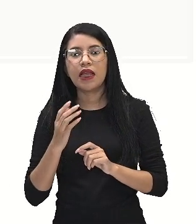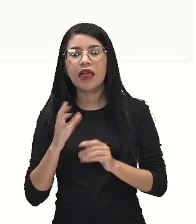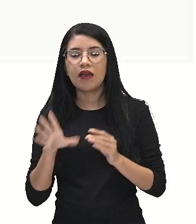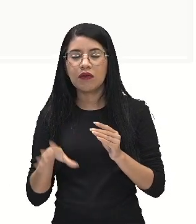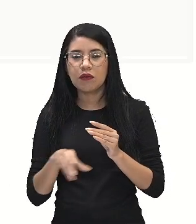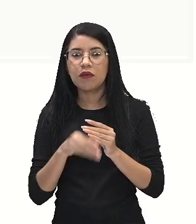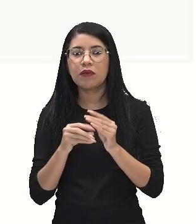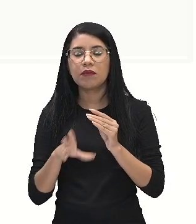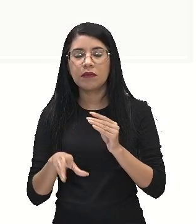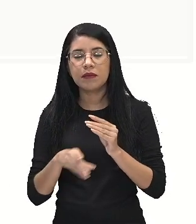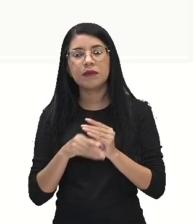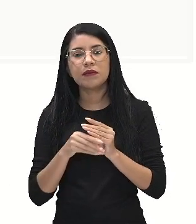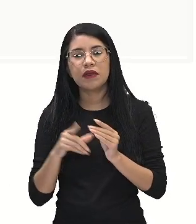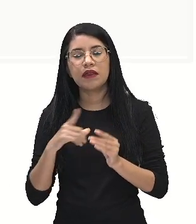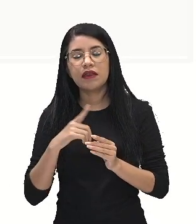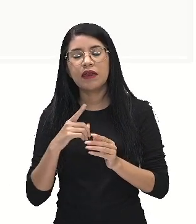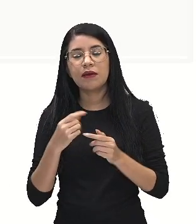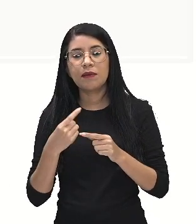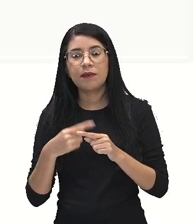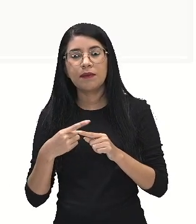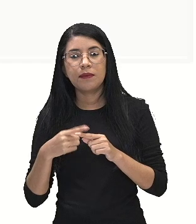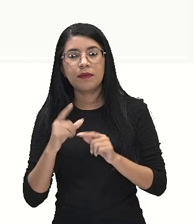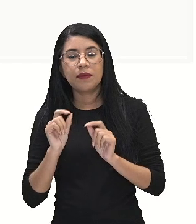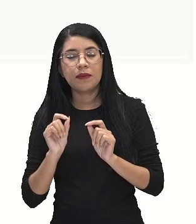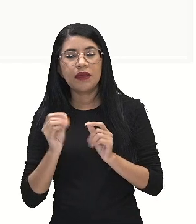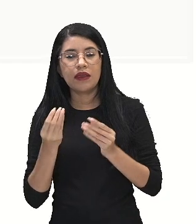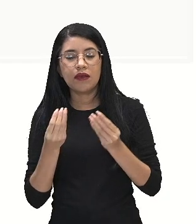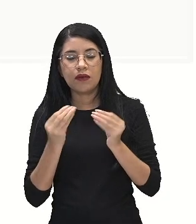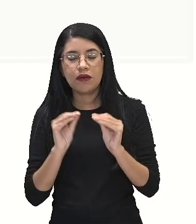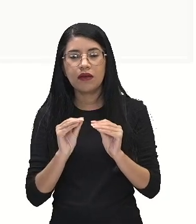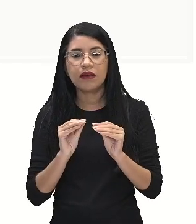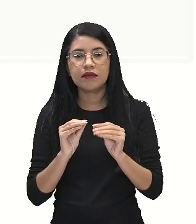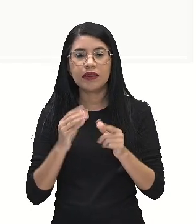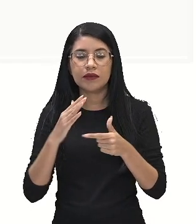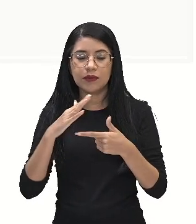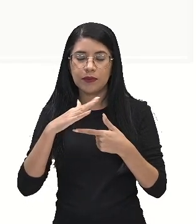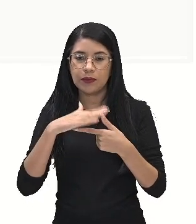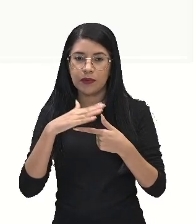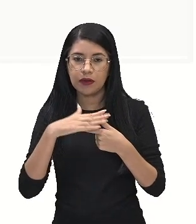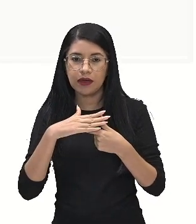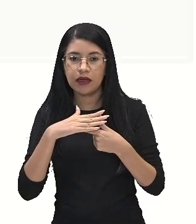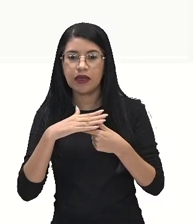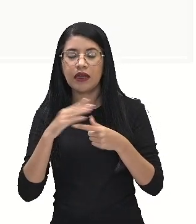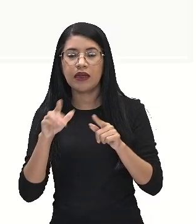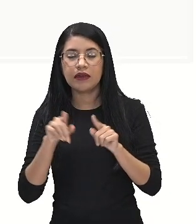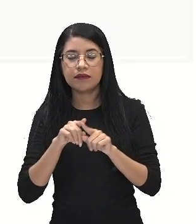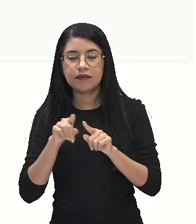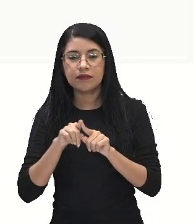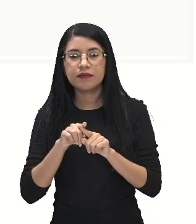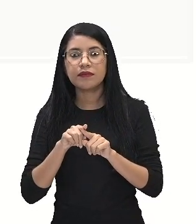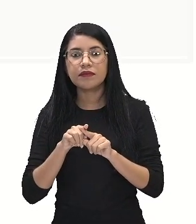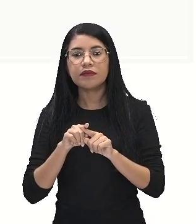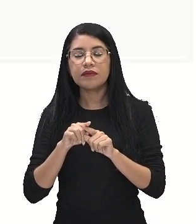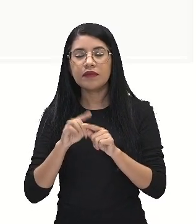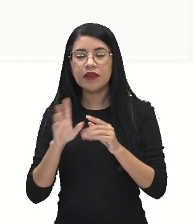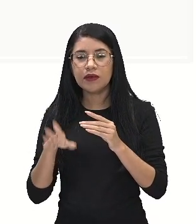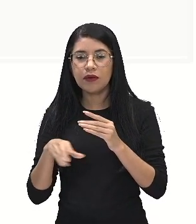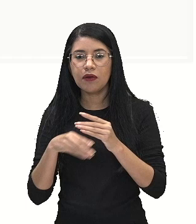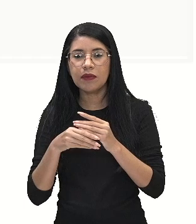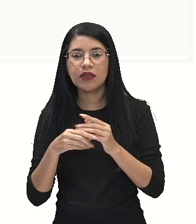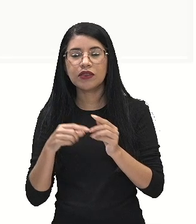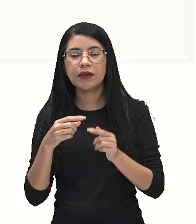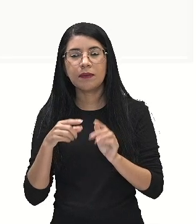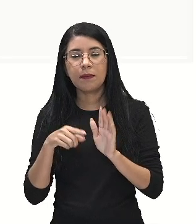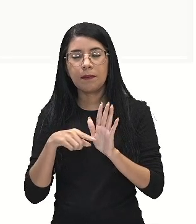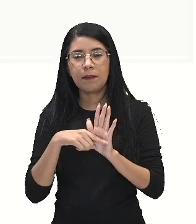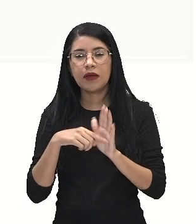incrementado, né? Porque nós temos o teorema de Pitágoras, né? E em seguida nós temos aqui 2 vezes